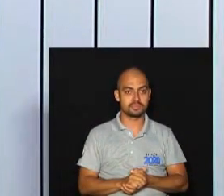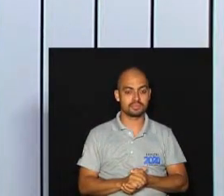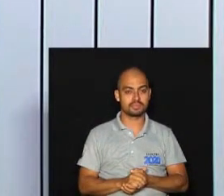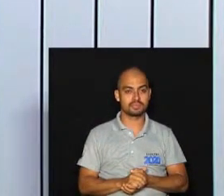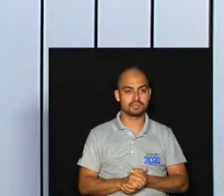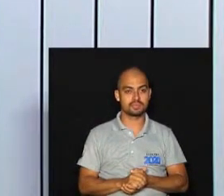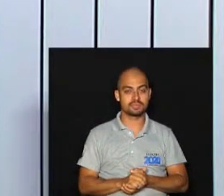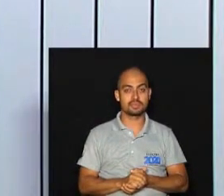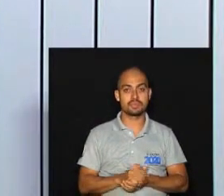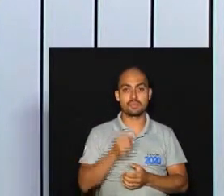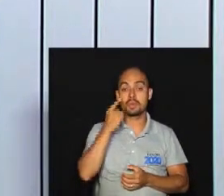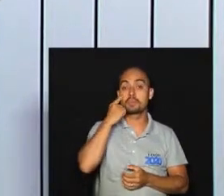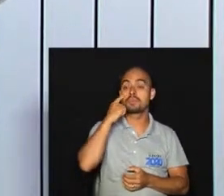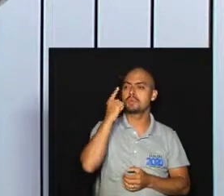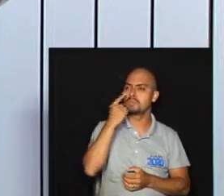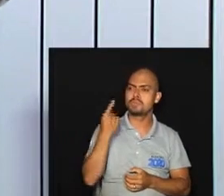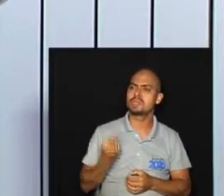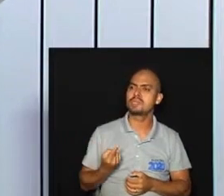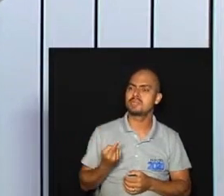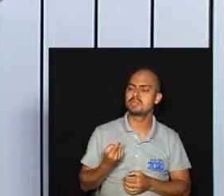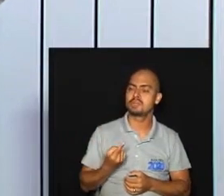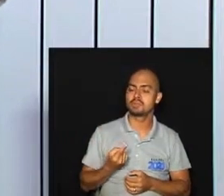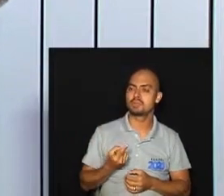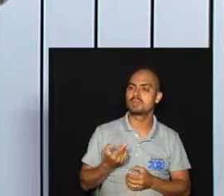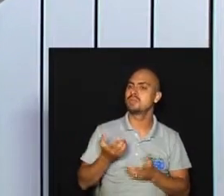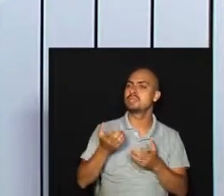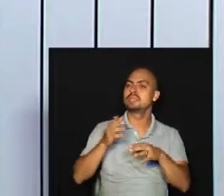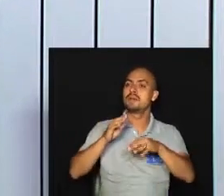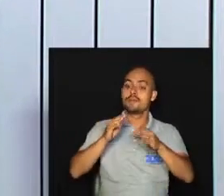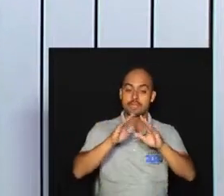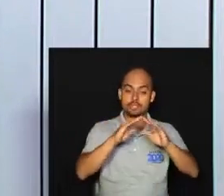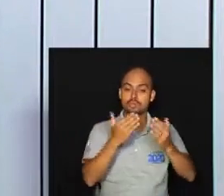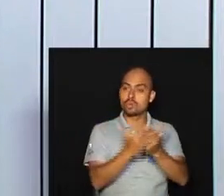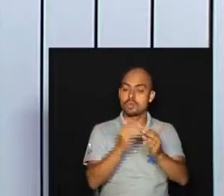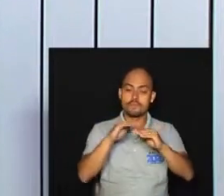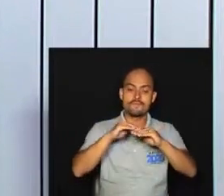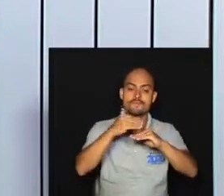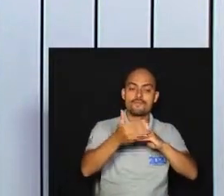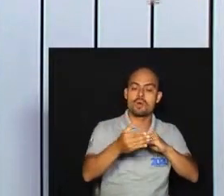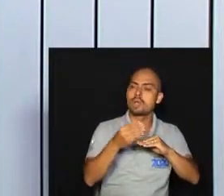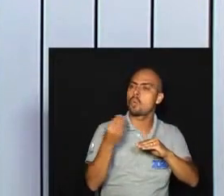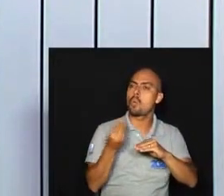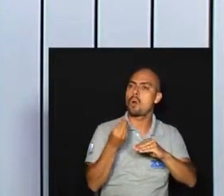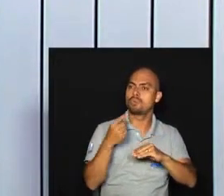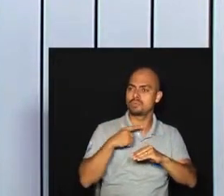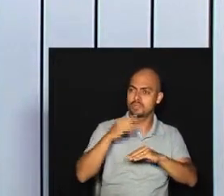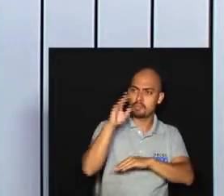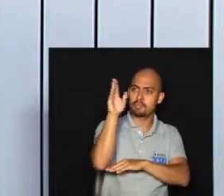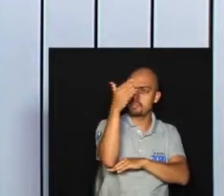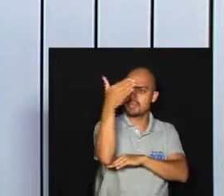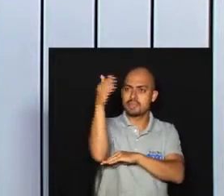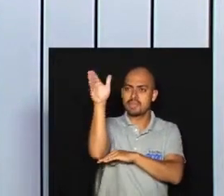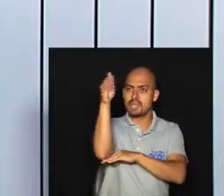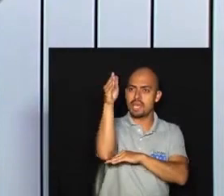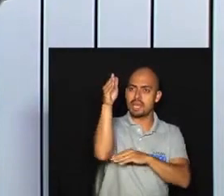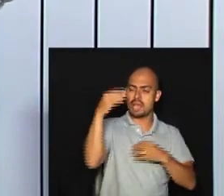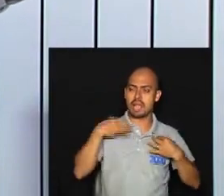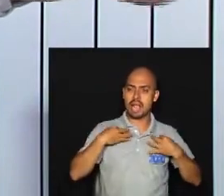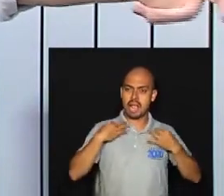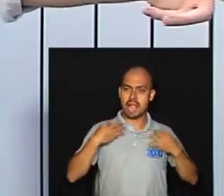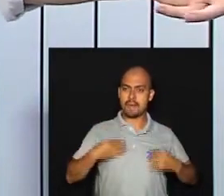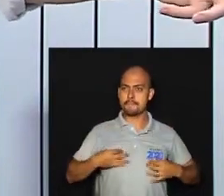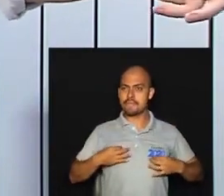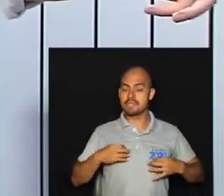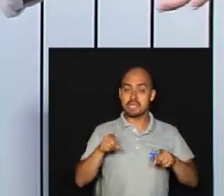Tá. Ô, Mina, eu queria saber sobre o clima aí do lado de fora, se as pessoas estão com bandeiras, com camisas, se